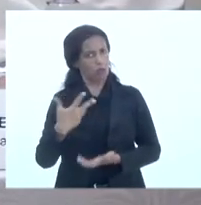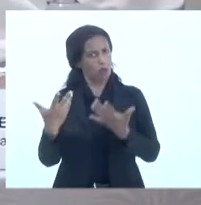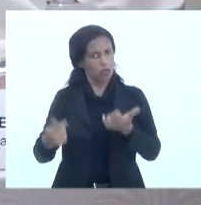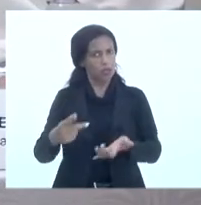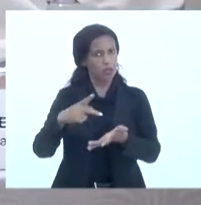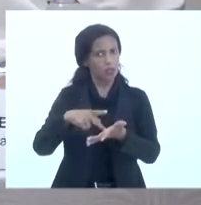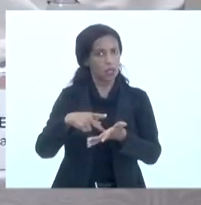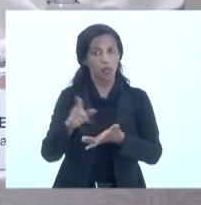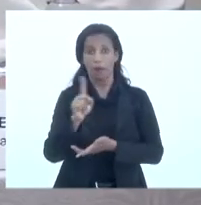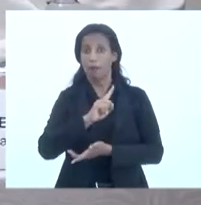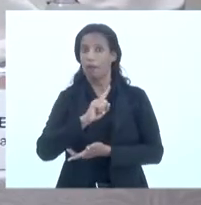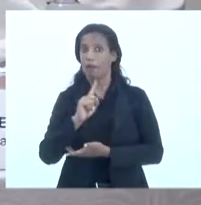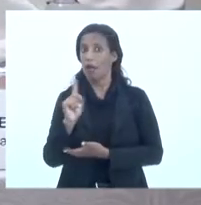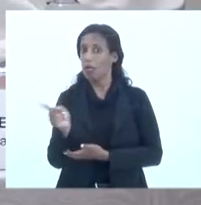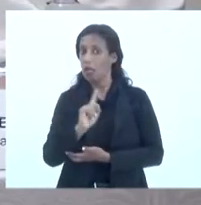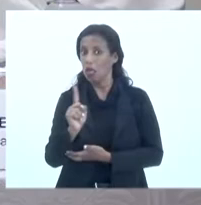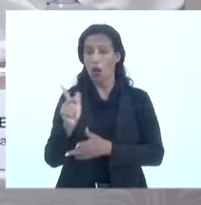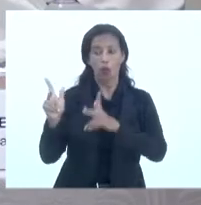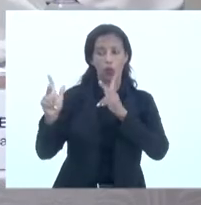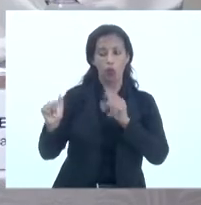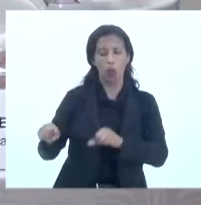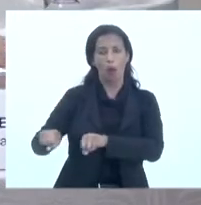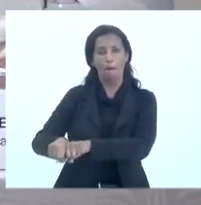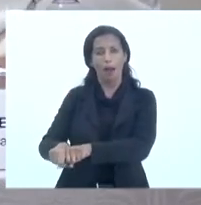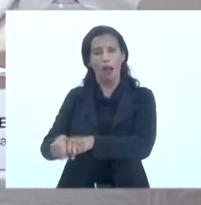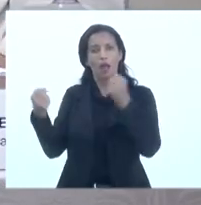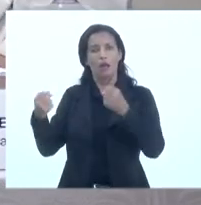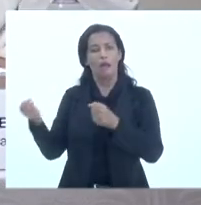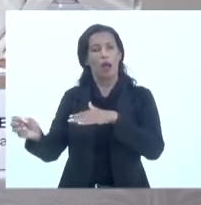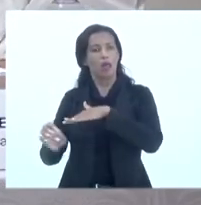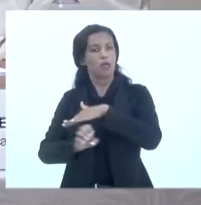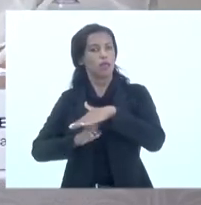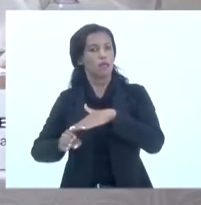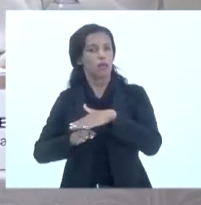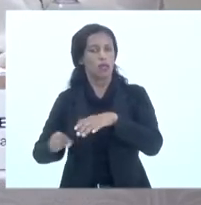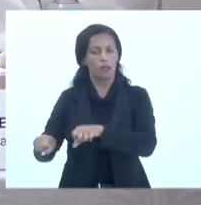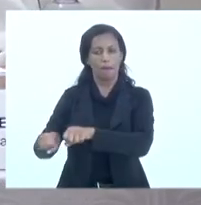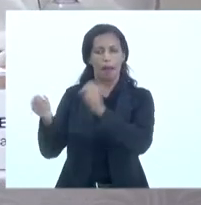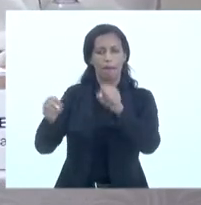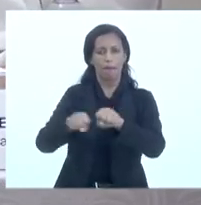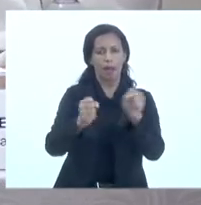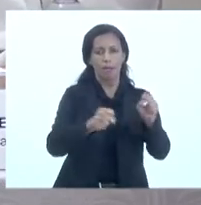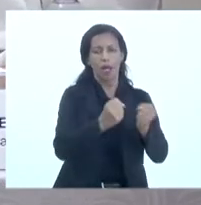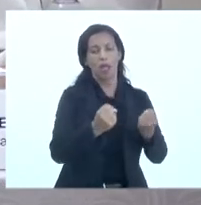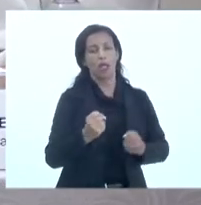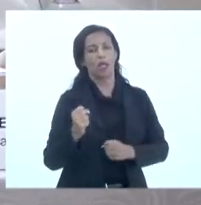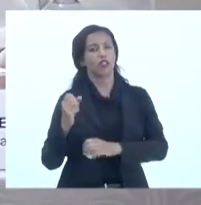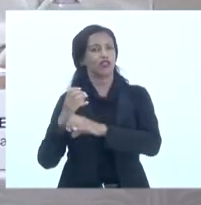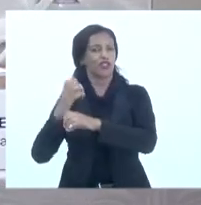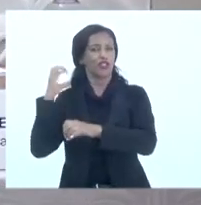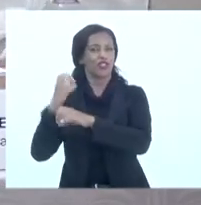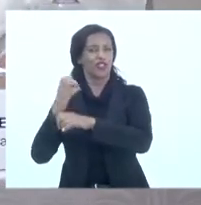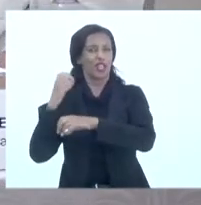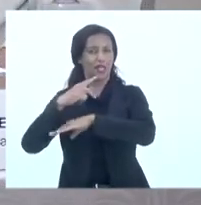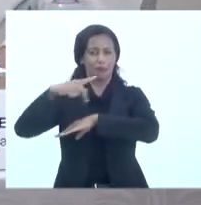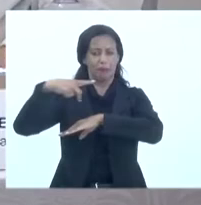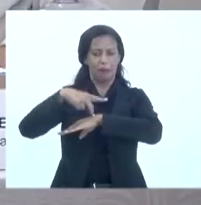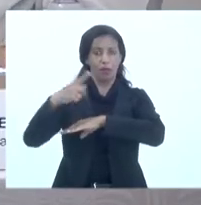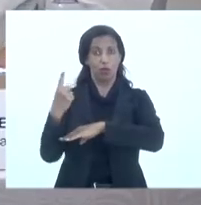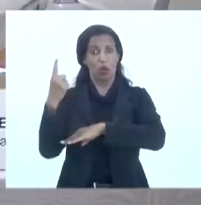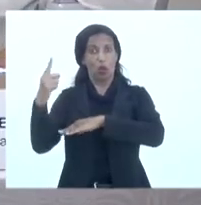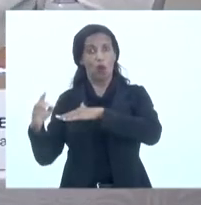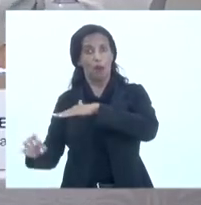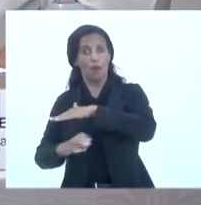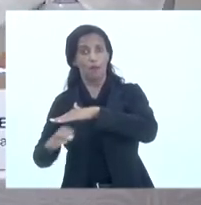mas não da forma que fez, que foi para quebrar as empresas. Quebrou as empresas de engenharia nacional. Só uma grande empresa perdeu mais de 300